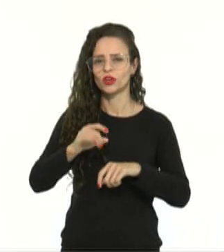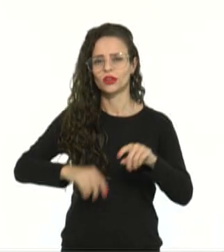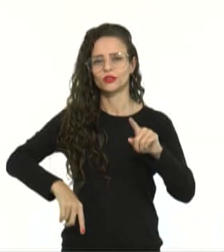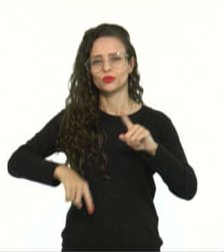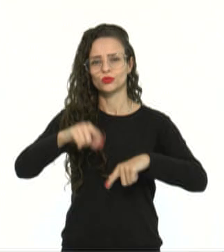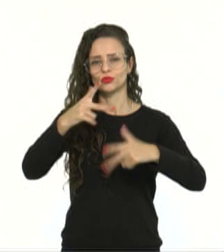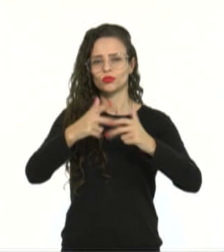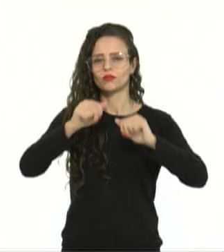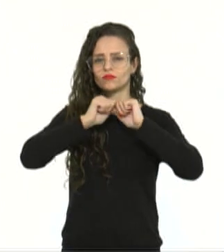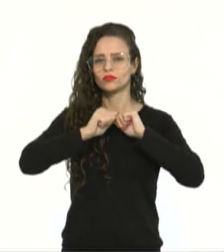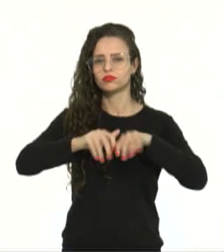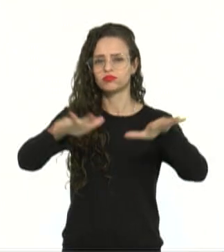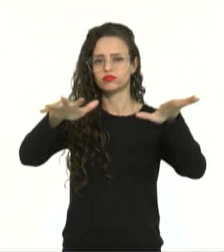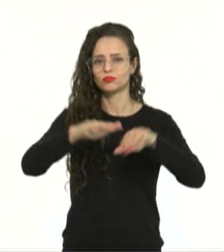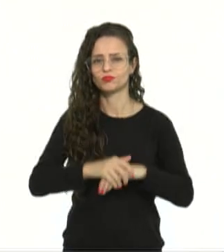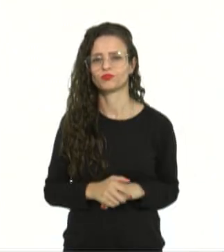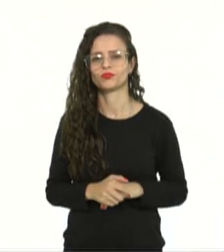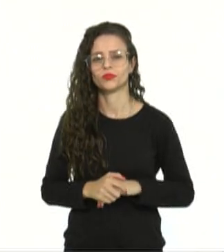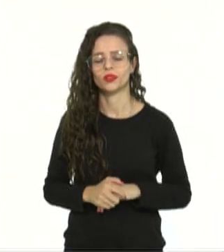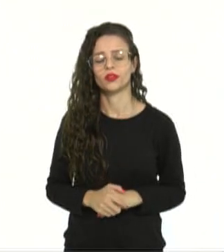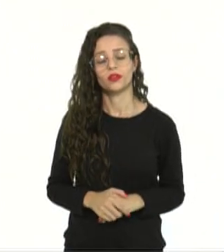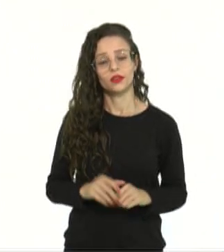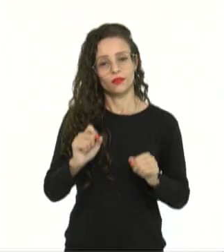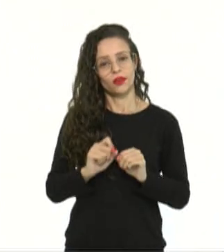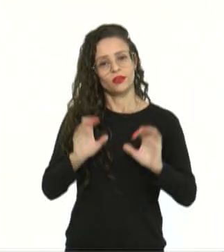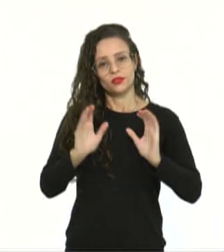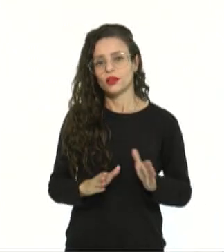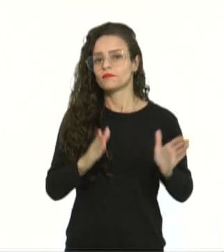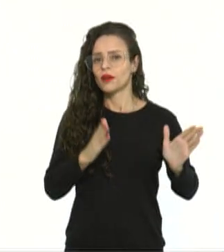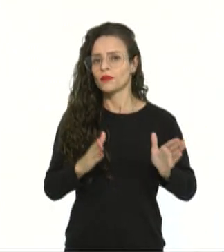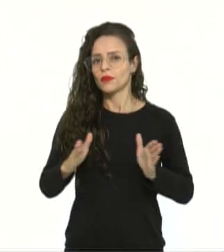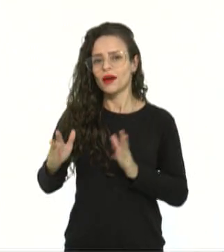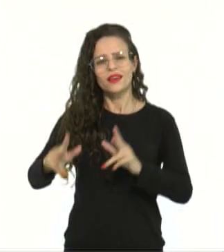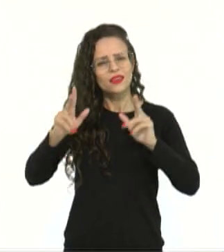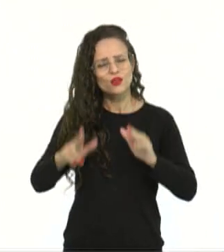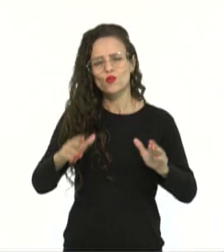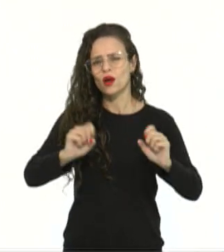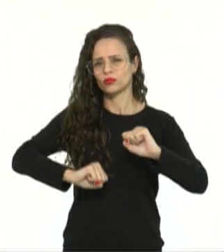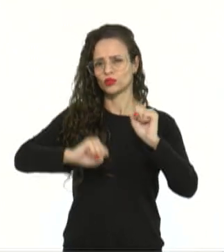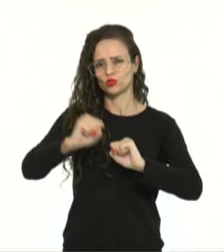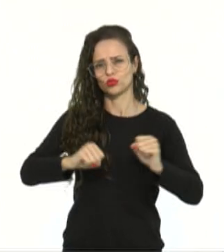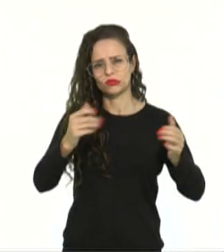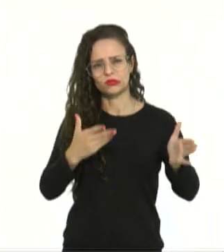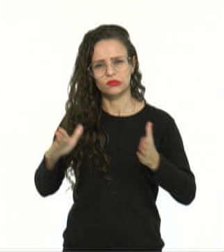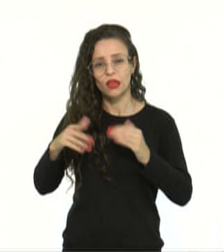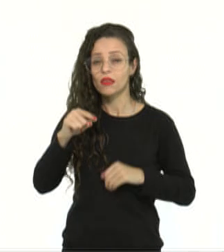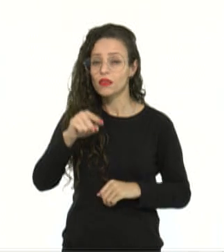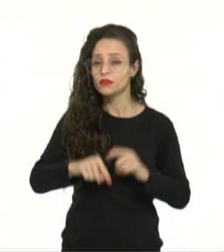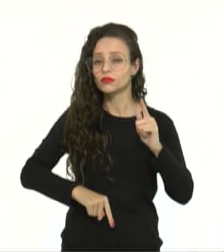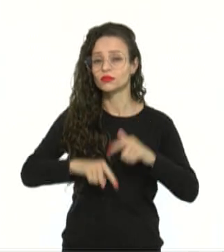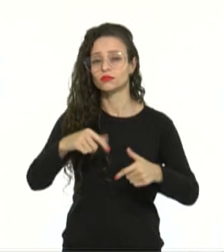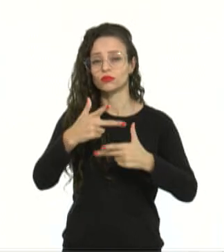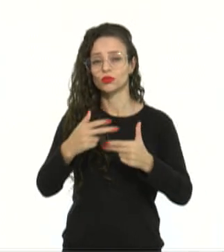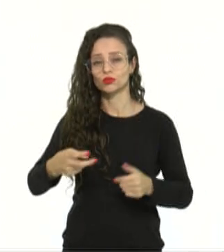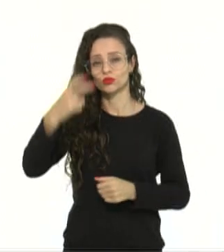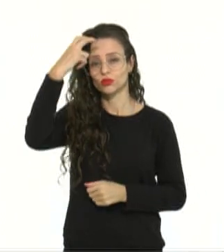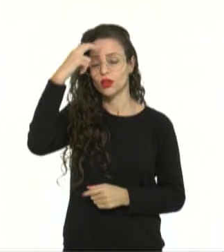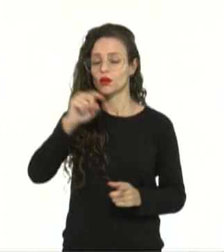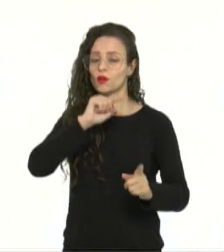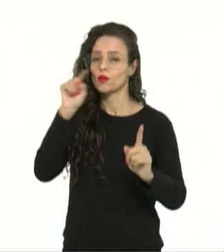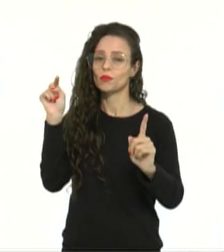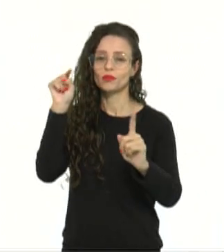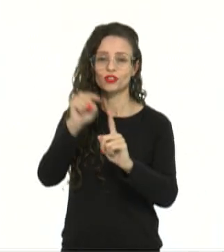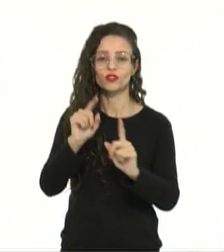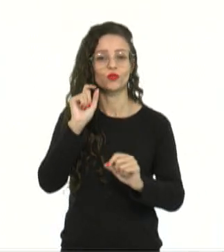torna massificada, produzida em série como na indústria. Esses produtos culturais têm o único objetivo de